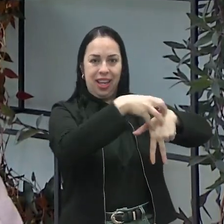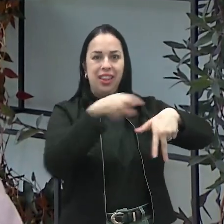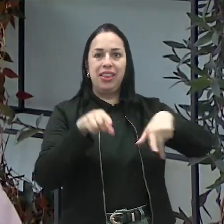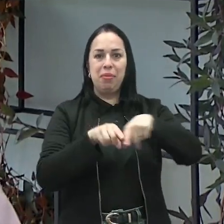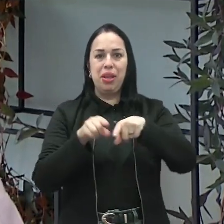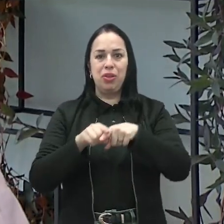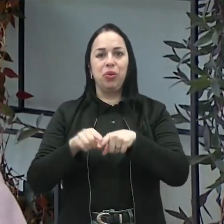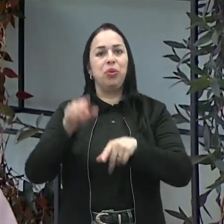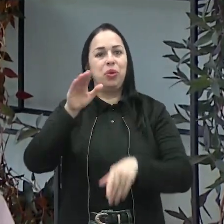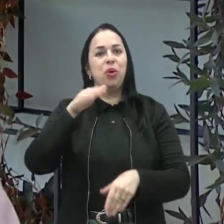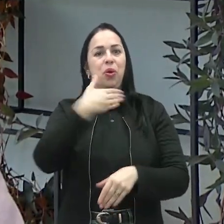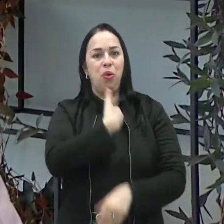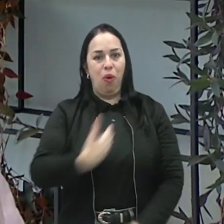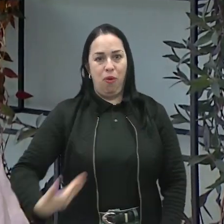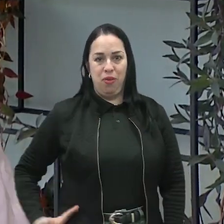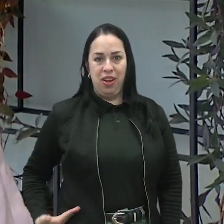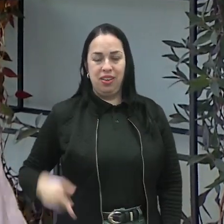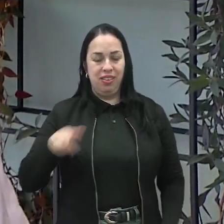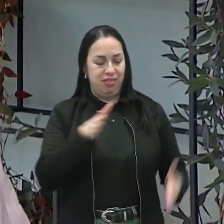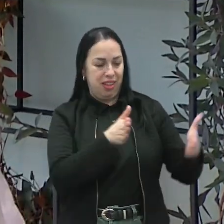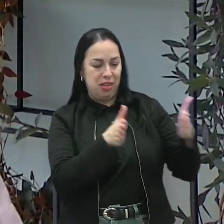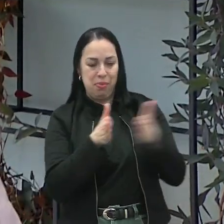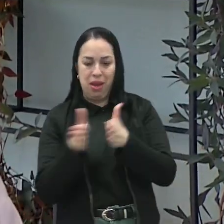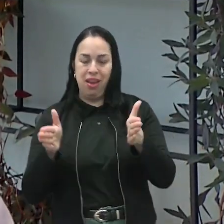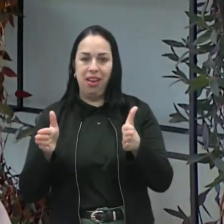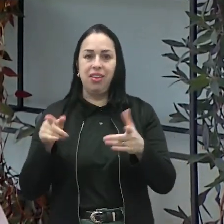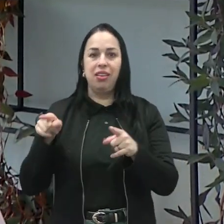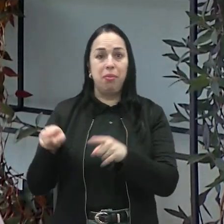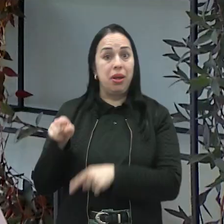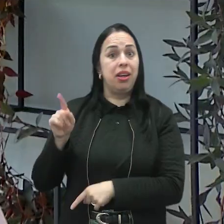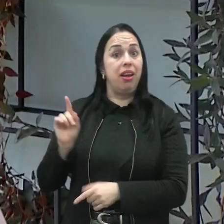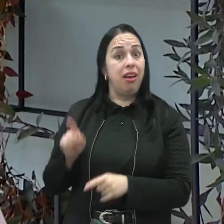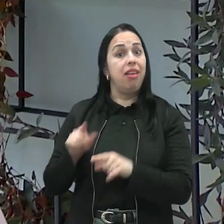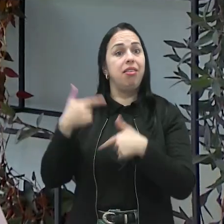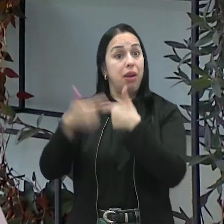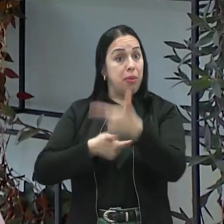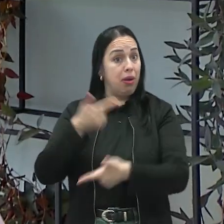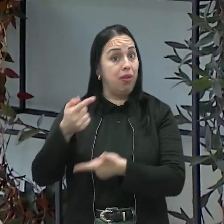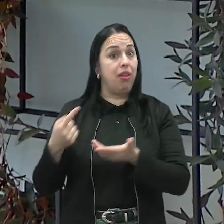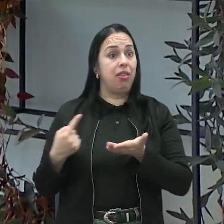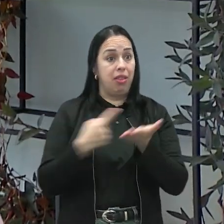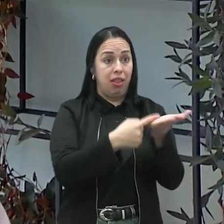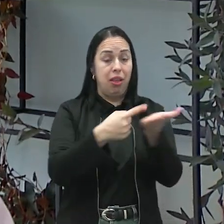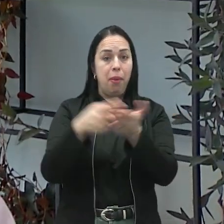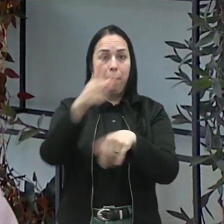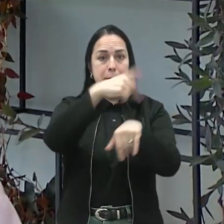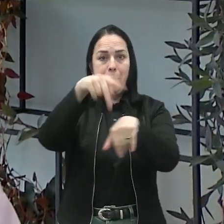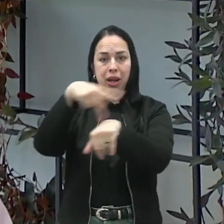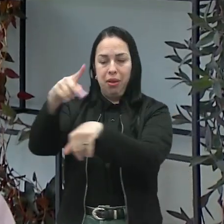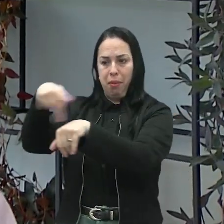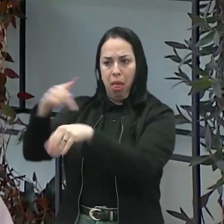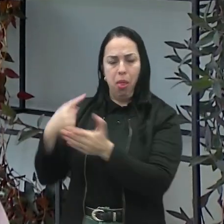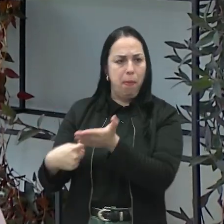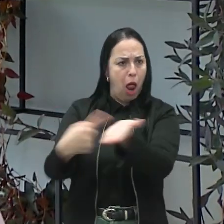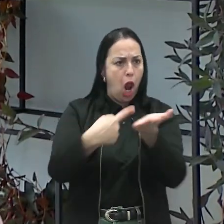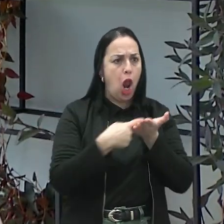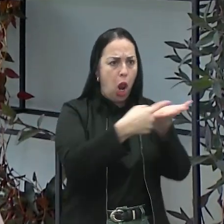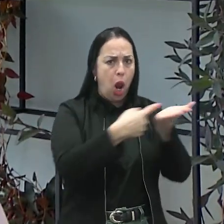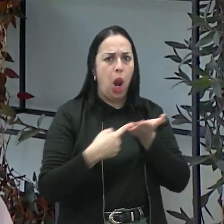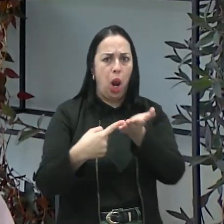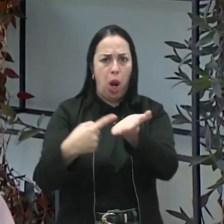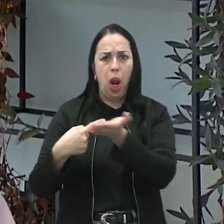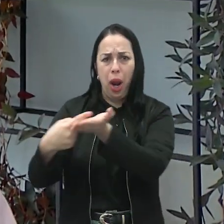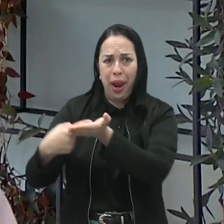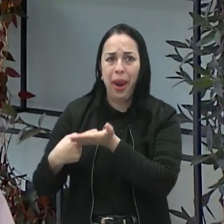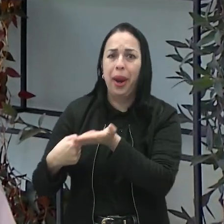quanto da República, mas principalmente ele nos remete muito à ideia das relações internacionais do Brasil. Ele é o